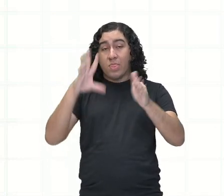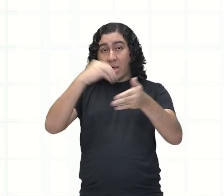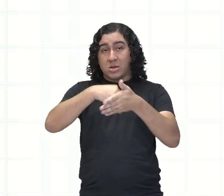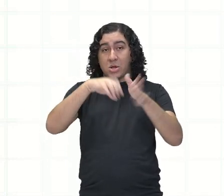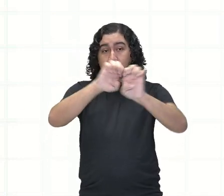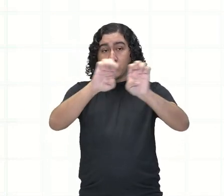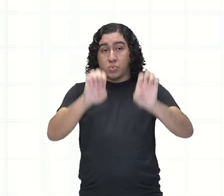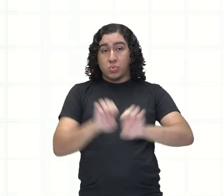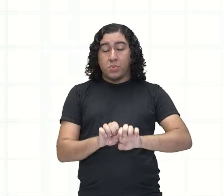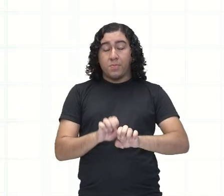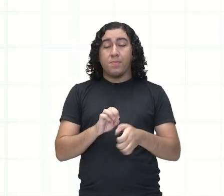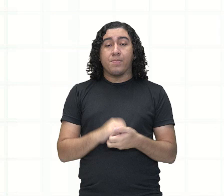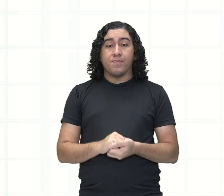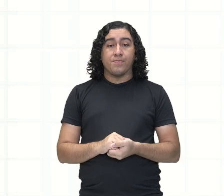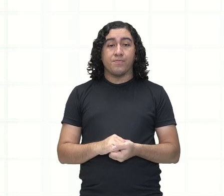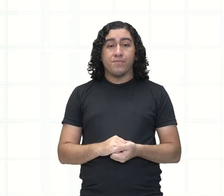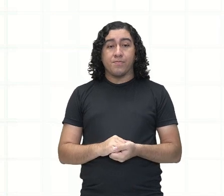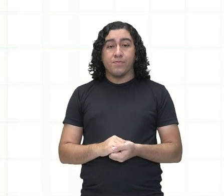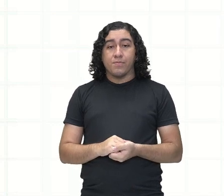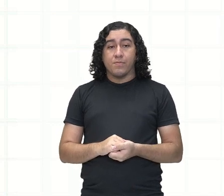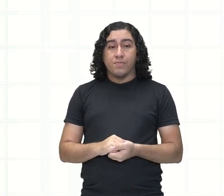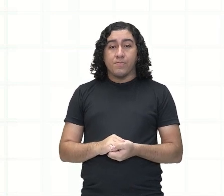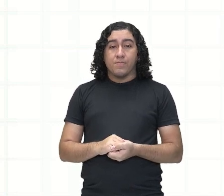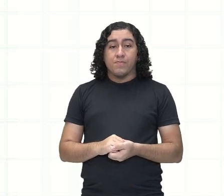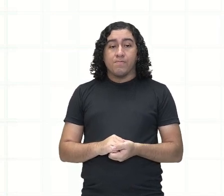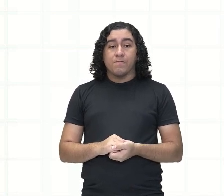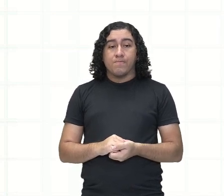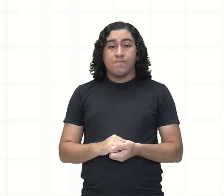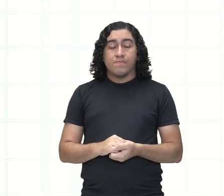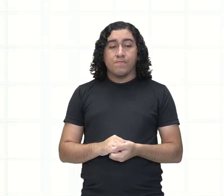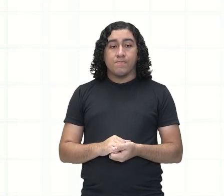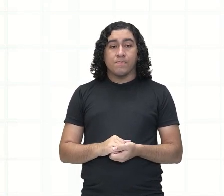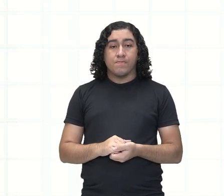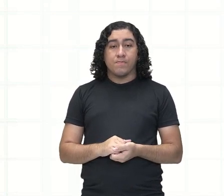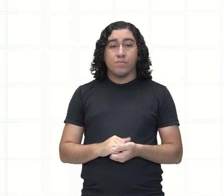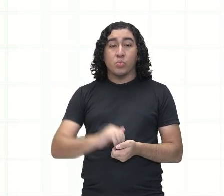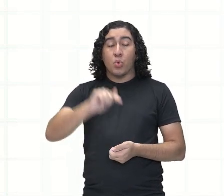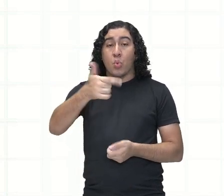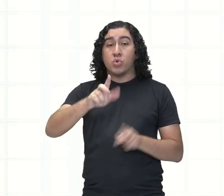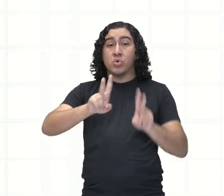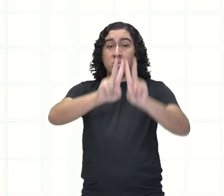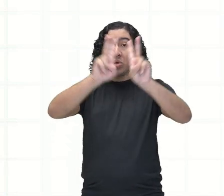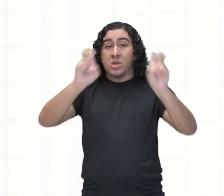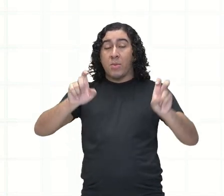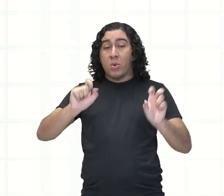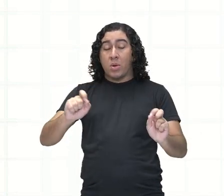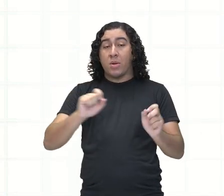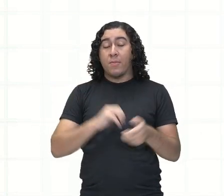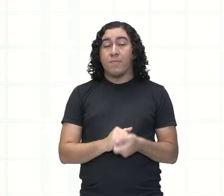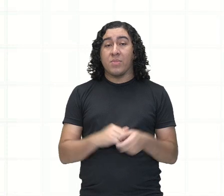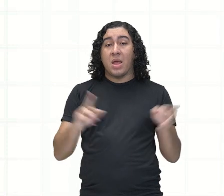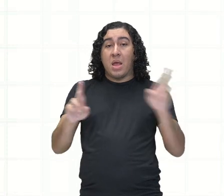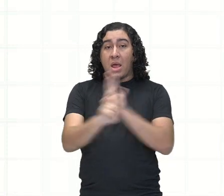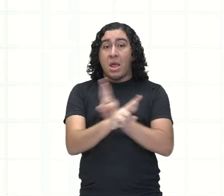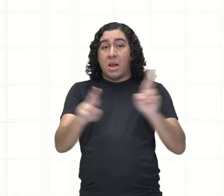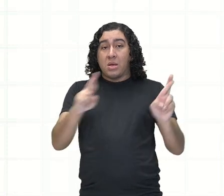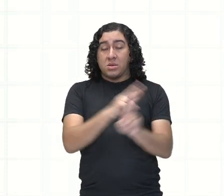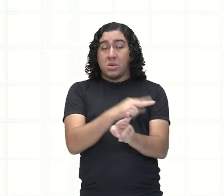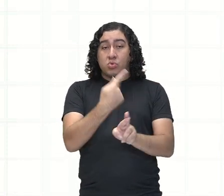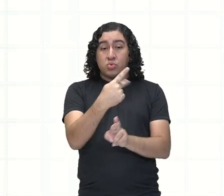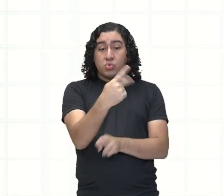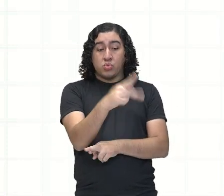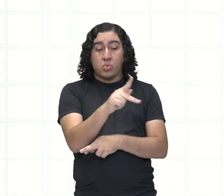tá? Outros assuntos que nós vimos aí foi sobre as relações ecológicas desarmônicas, né? Essas